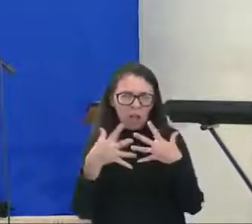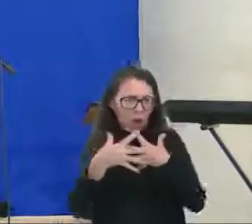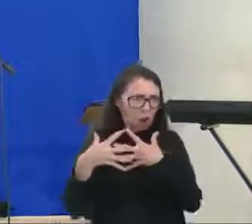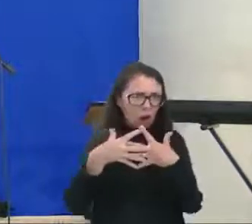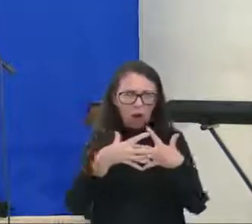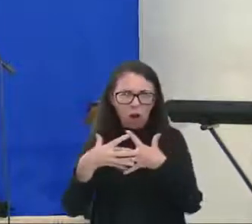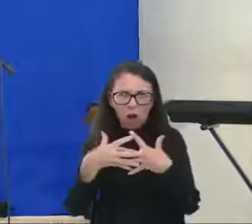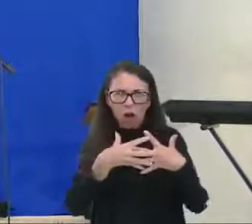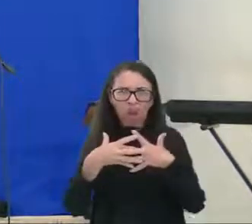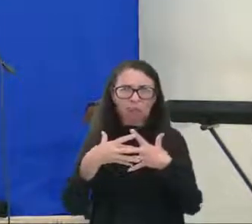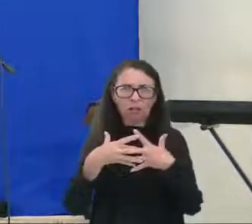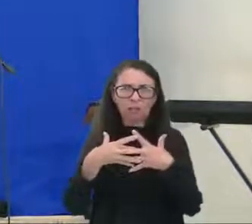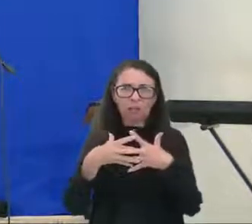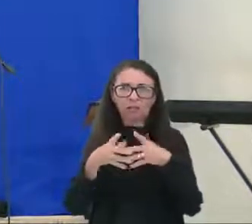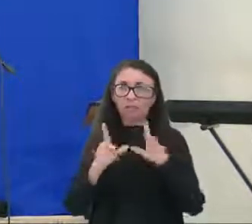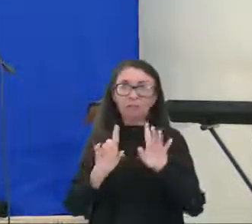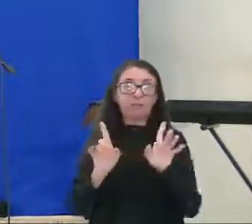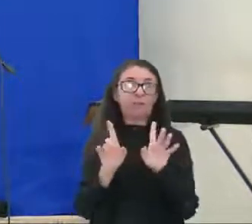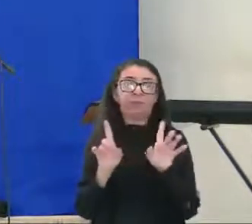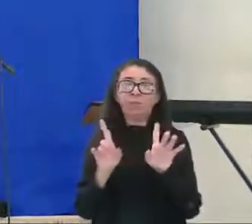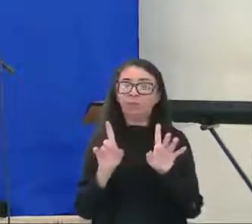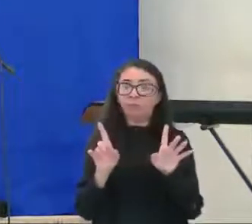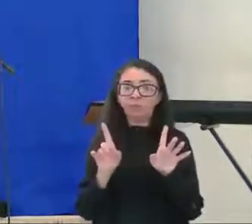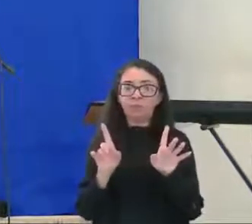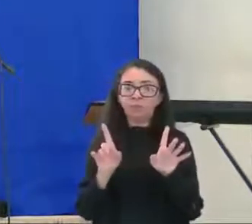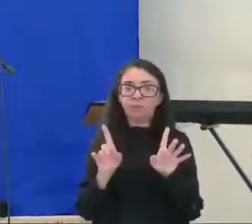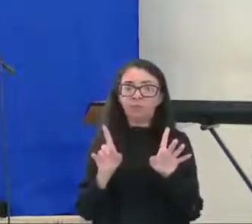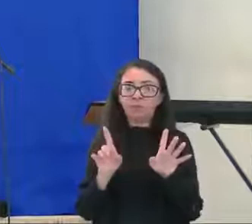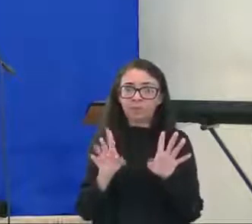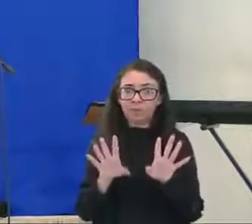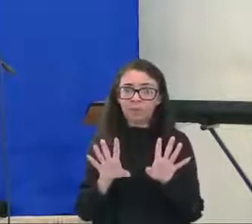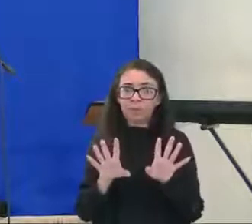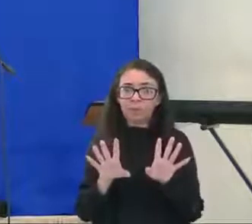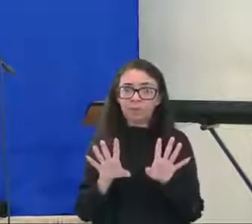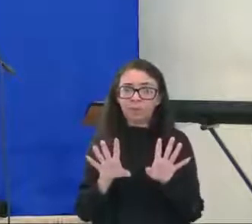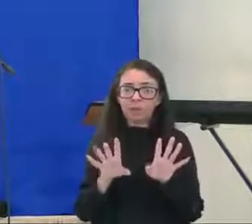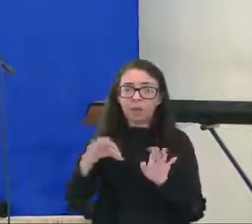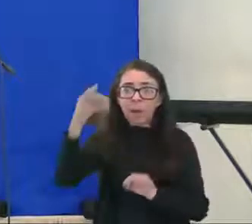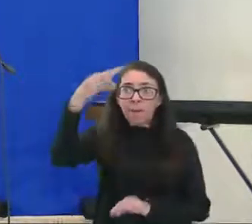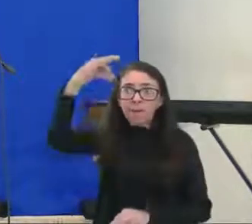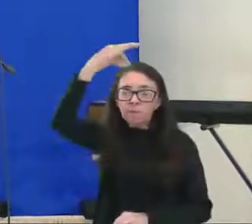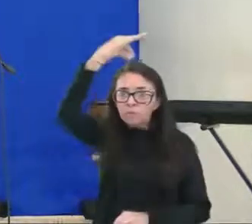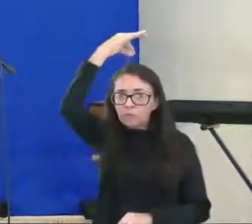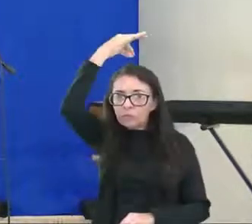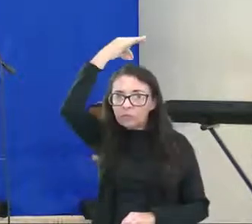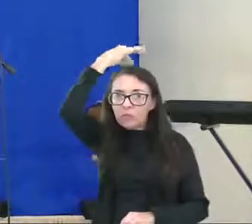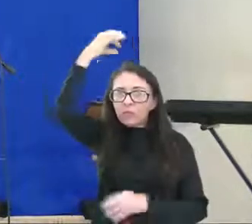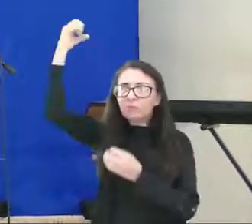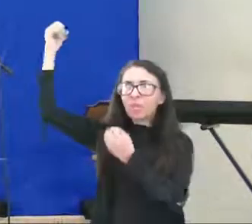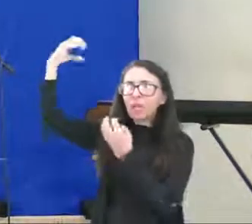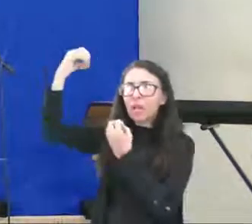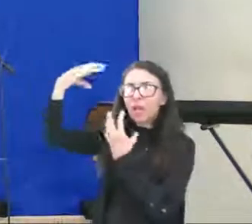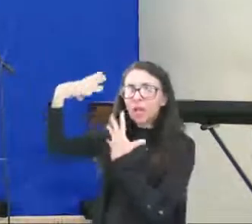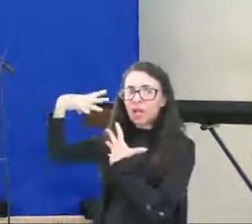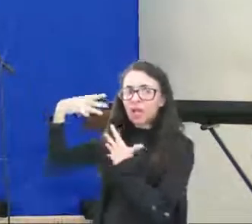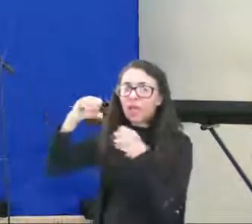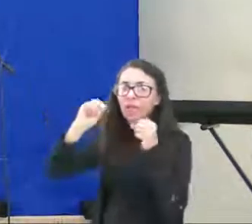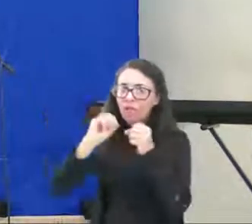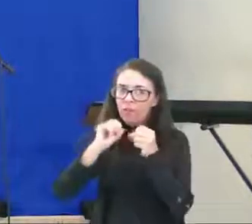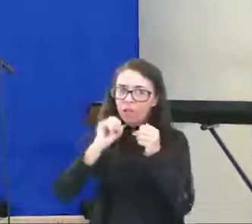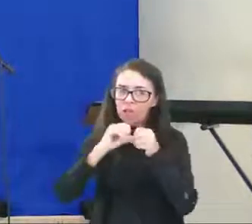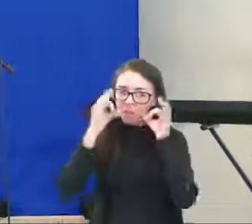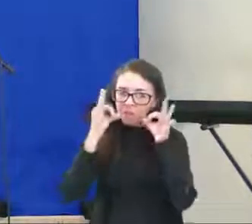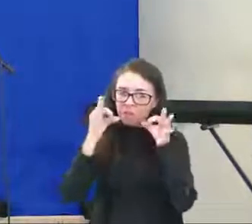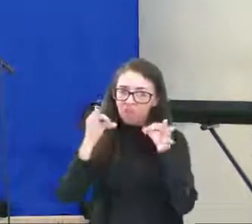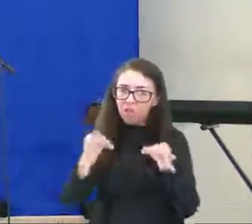dom espiritual é a manifestação, falando sobre o dom. O dom espiritual, nós estamos falando sobre o dom espiritual. O dom espiritual é a manifestação do